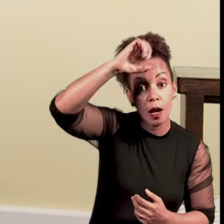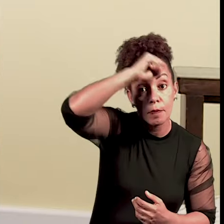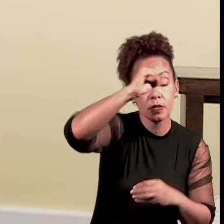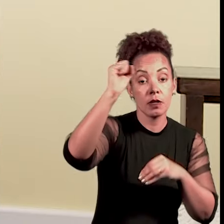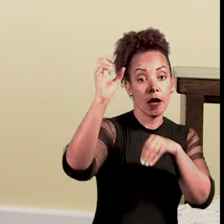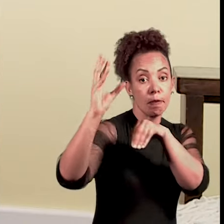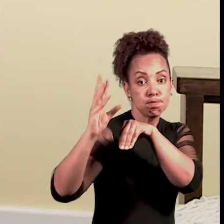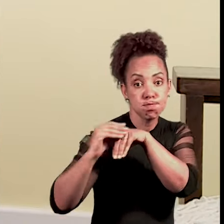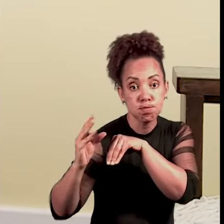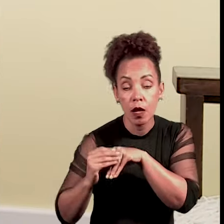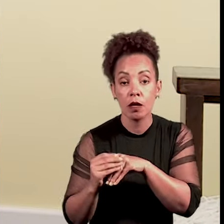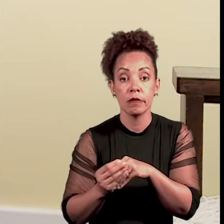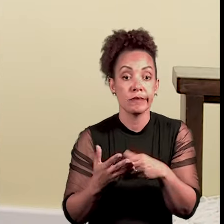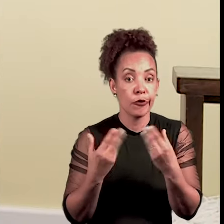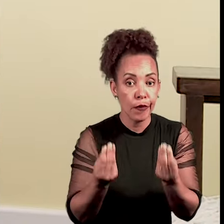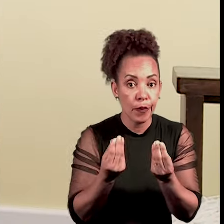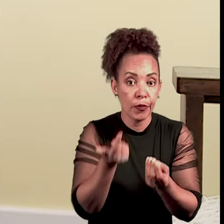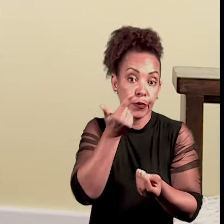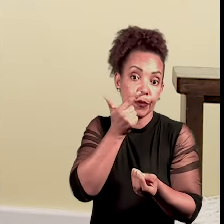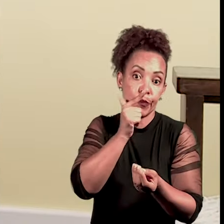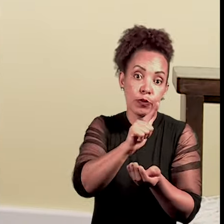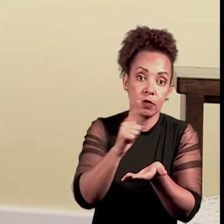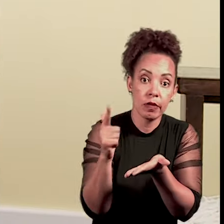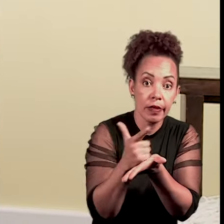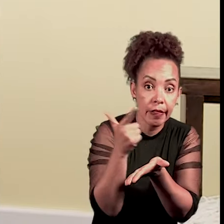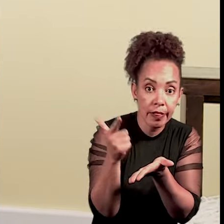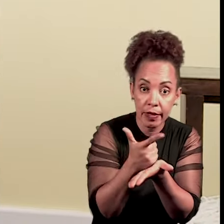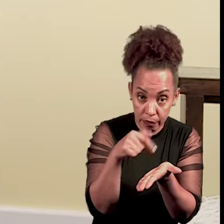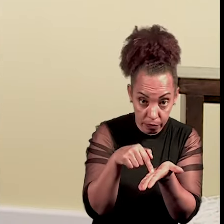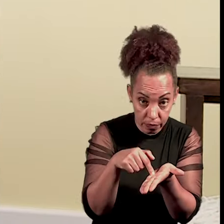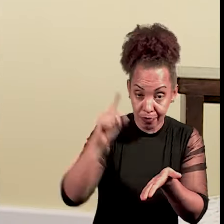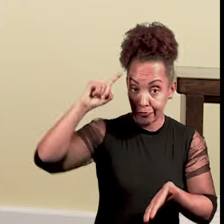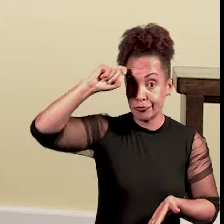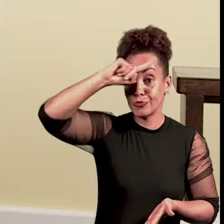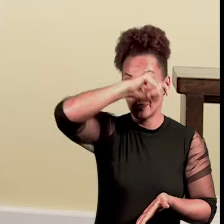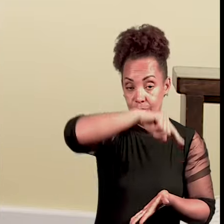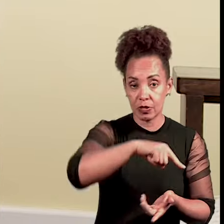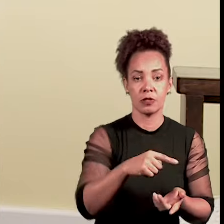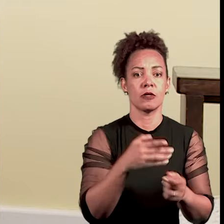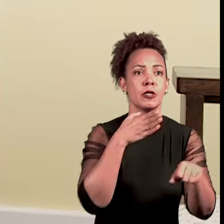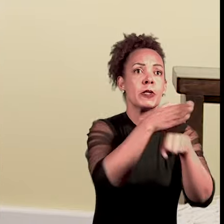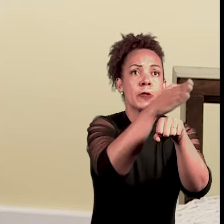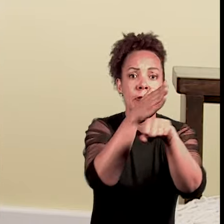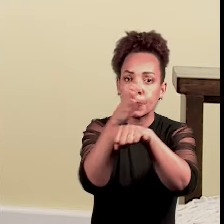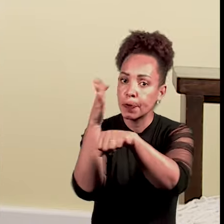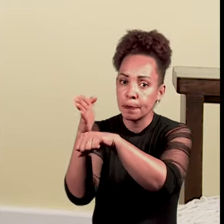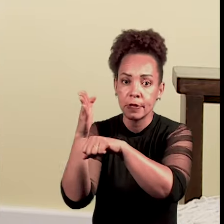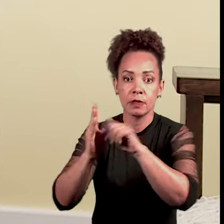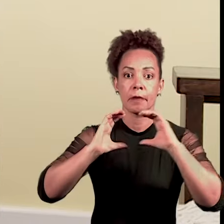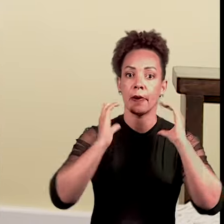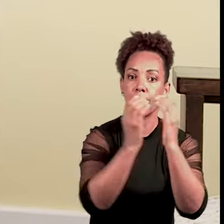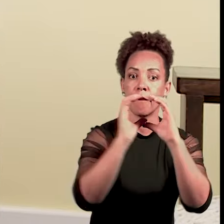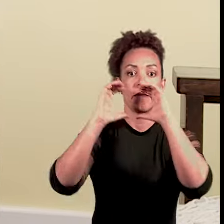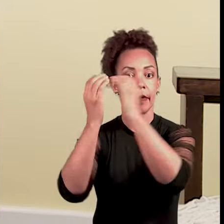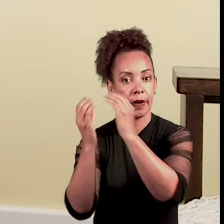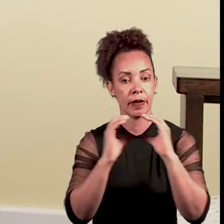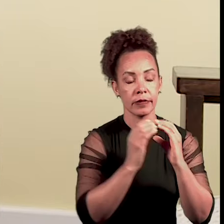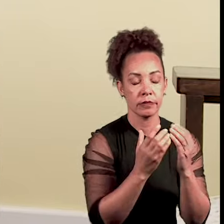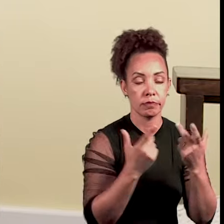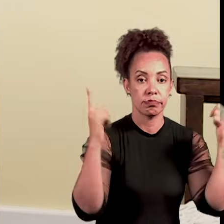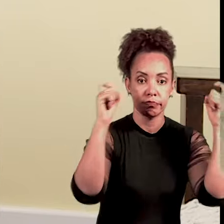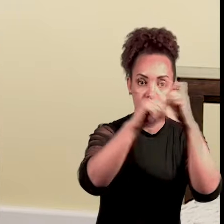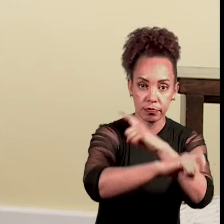que conseguir livro, que também não era fácil, né? E participar de muitos congressos para poder estar atualizado. E nós ficávamos